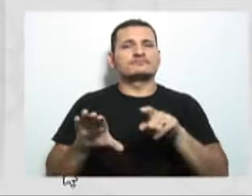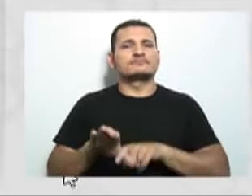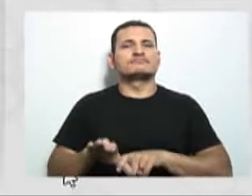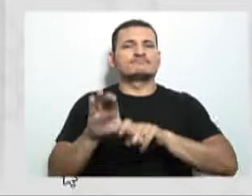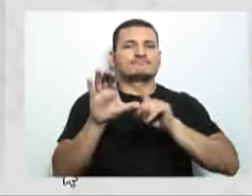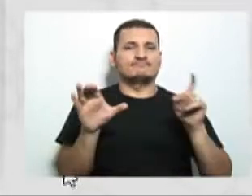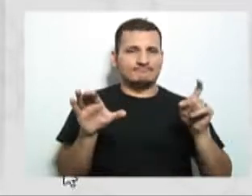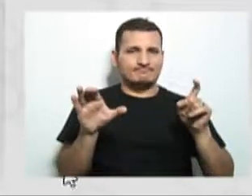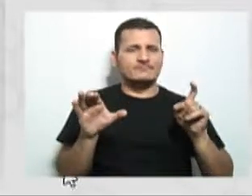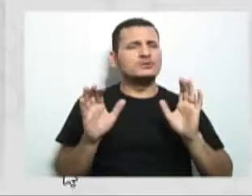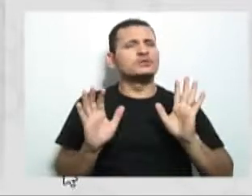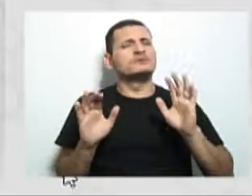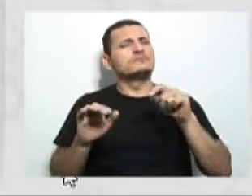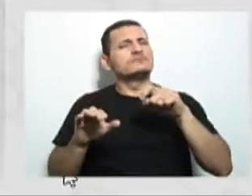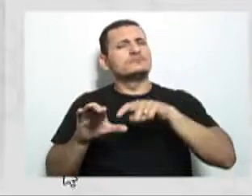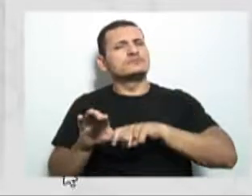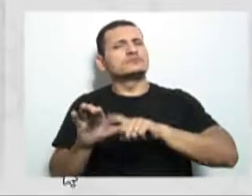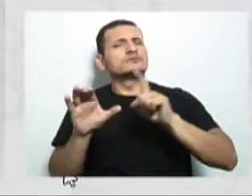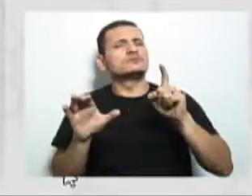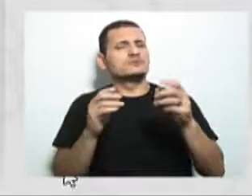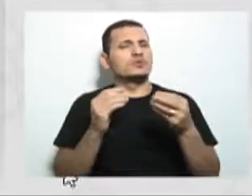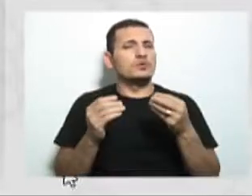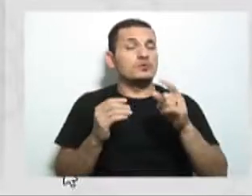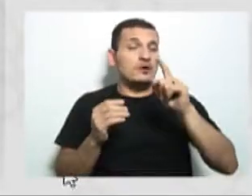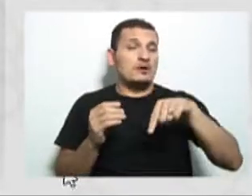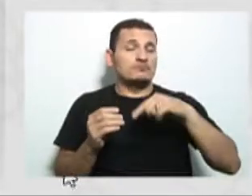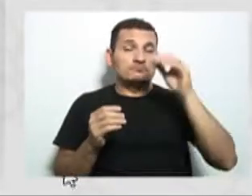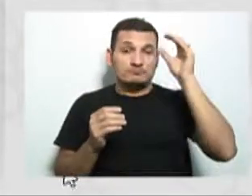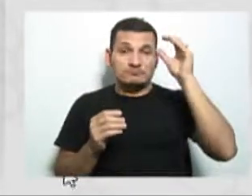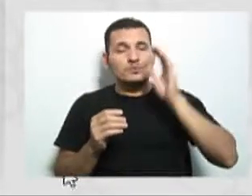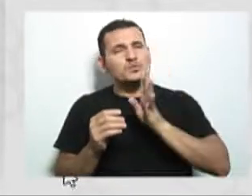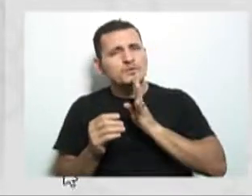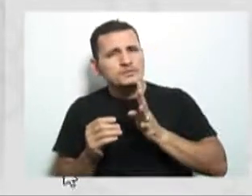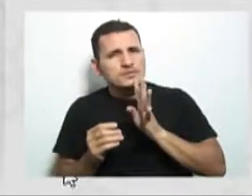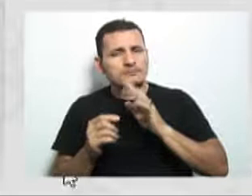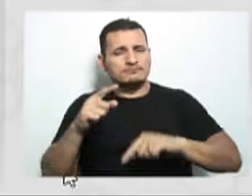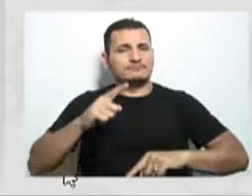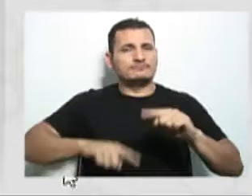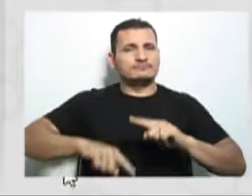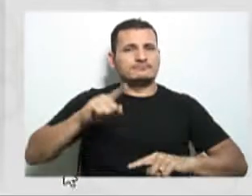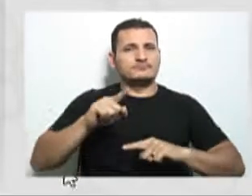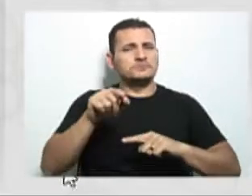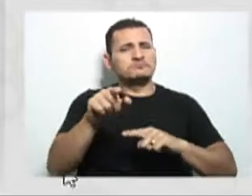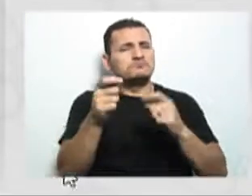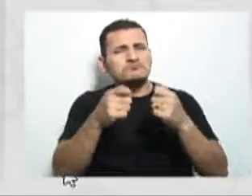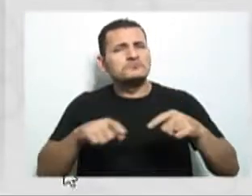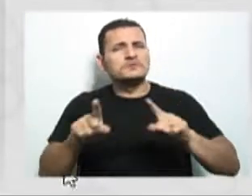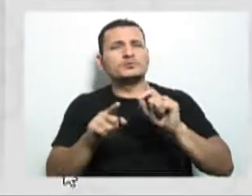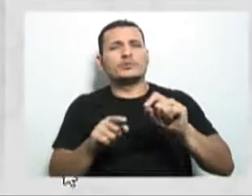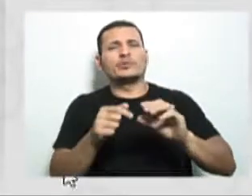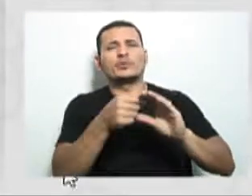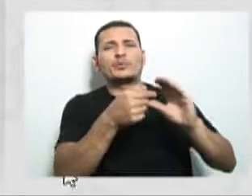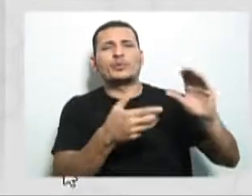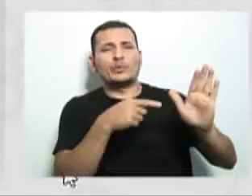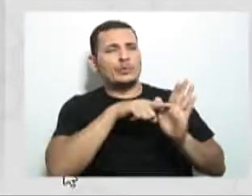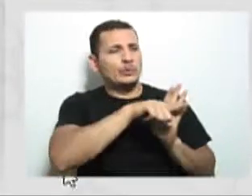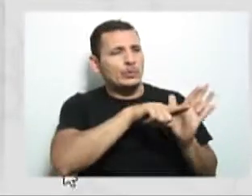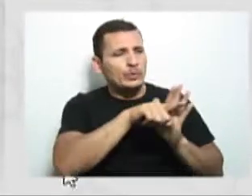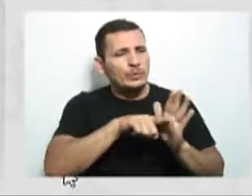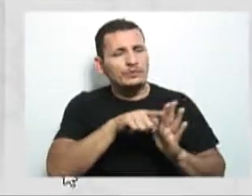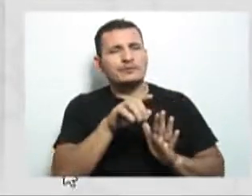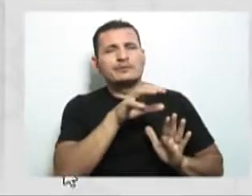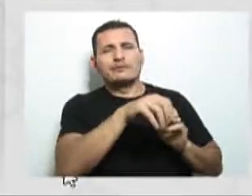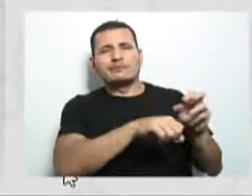Independência, e essa independência vem na forma de conhecer o produto, por exemplo, e aí você não vai precisar ficar buscando no Google, não vai ficar